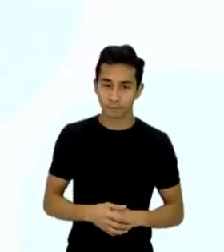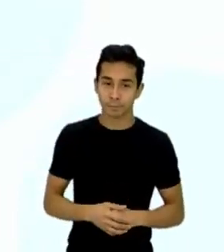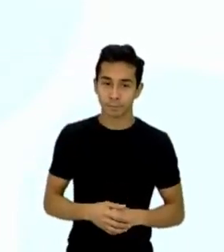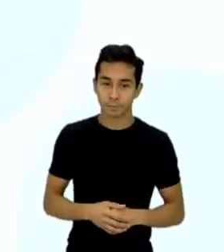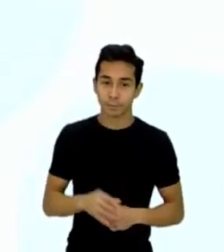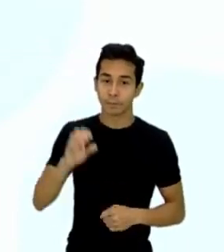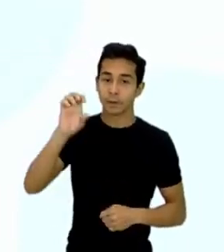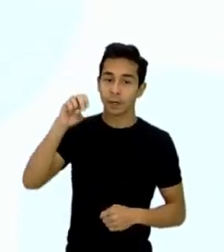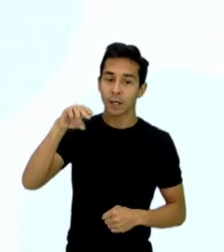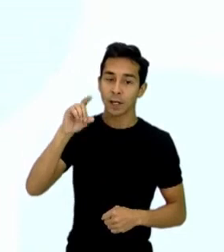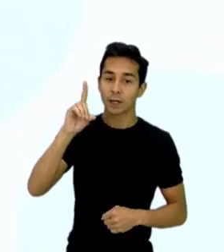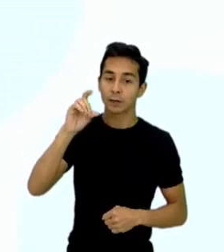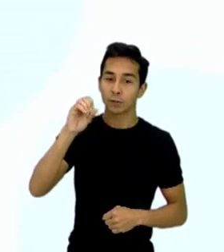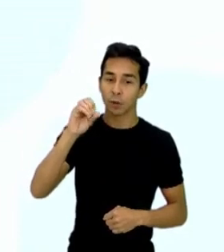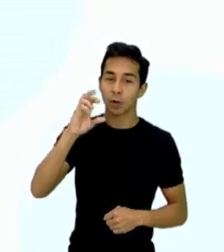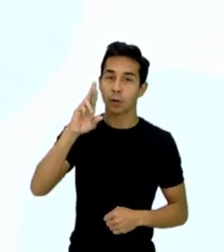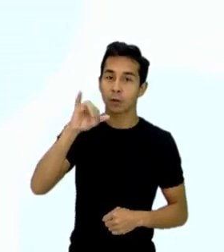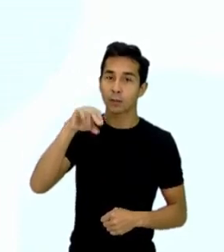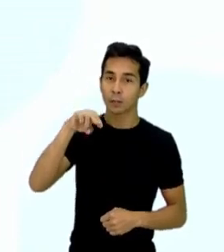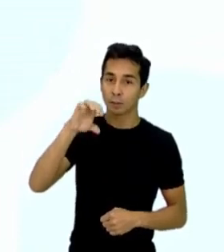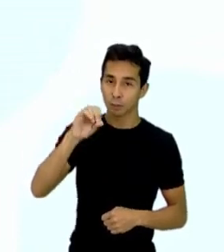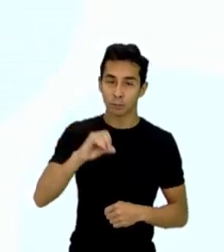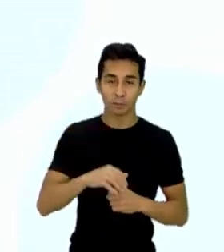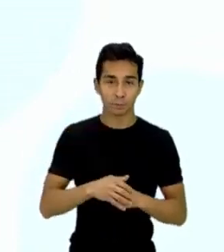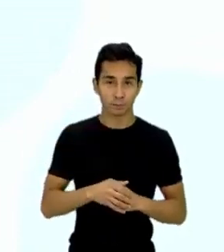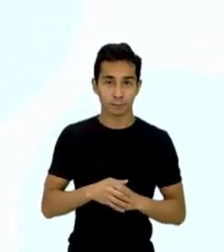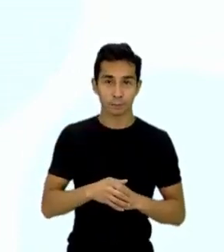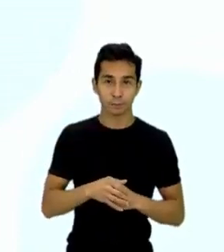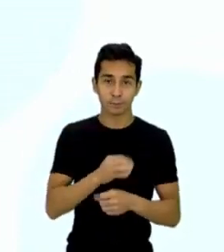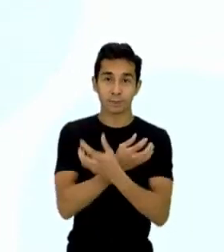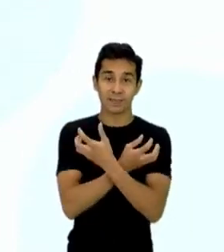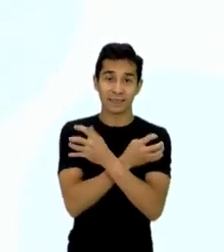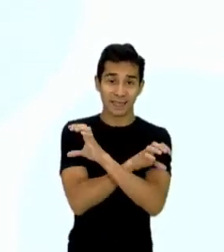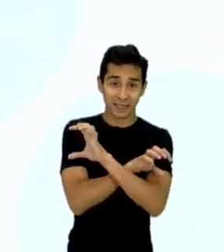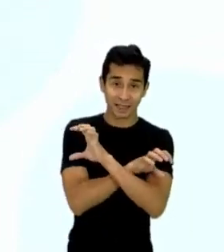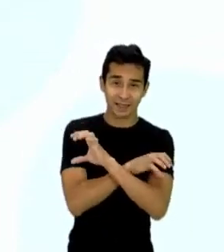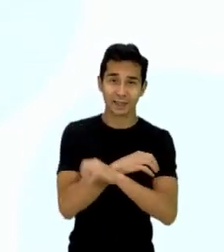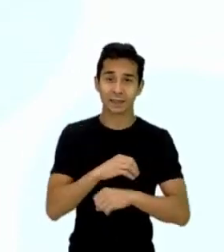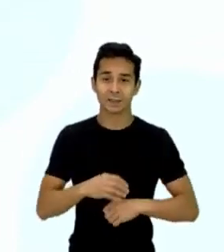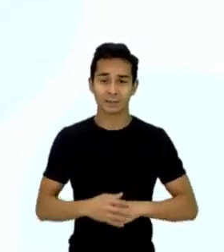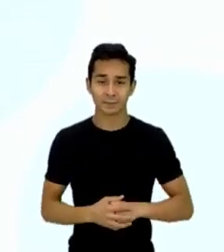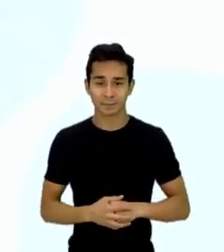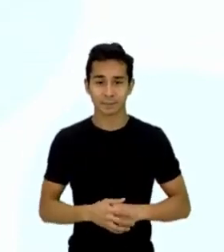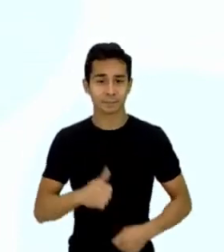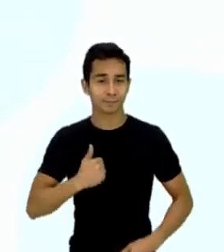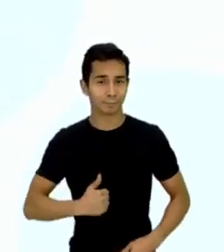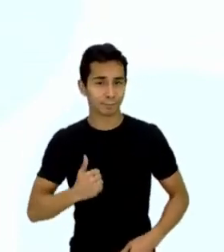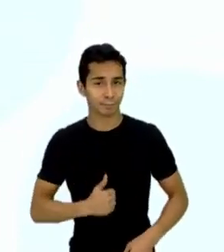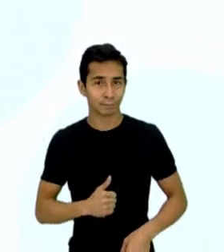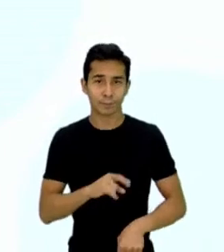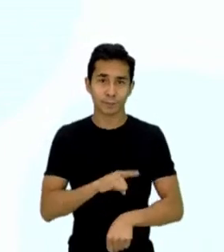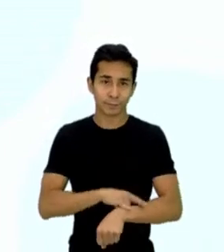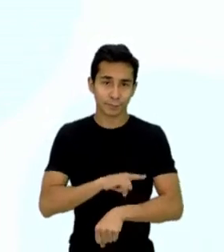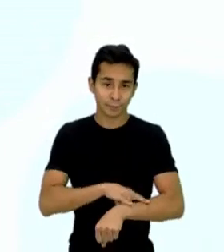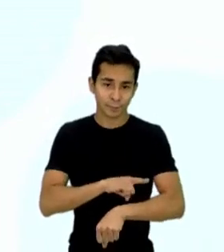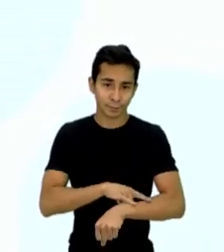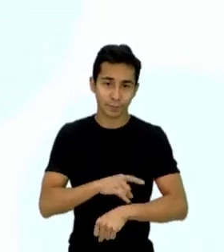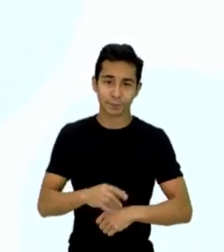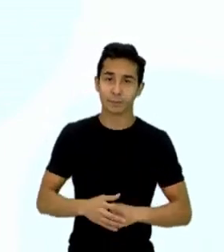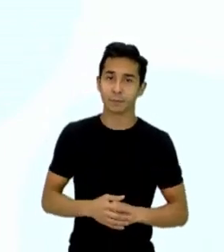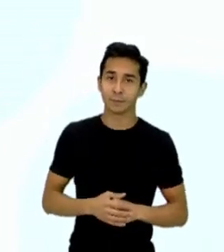endócrino, o esquelético, o excretor, o